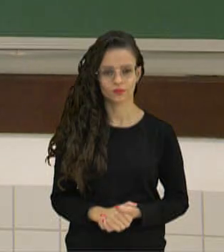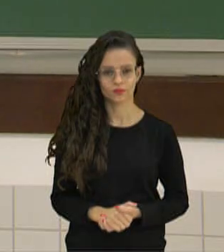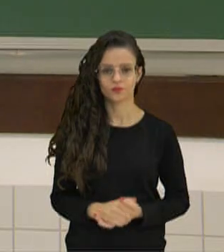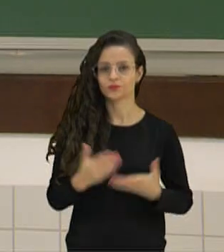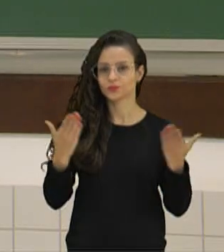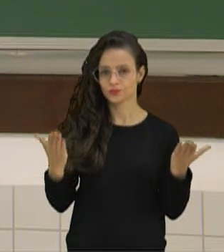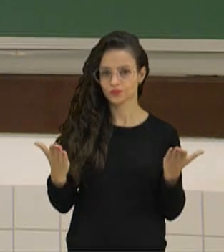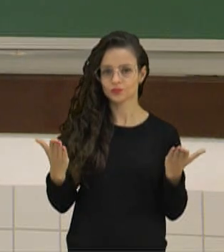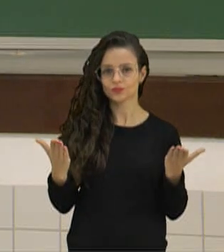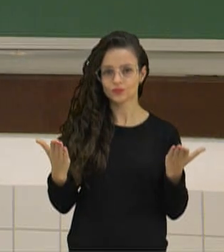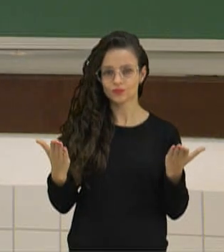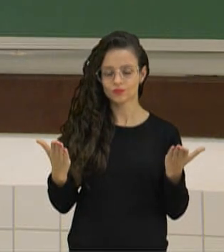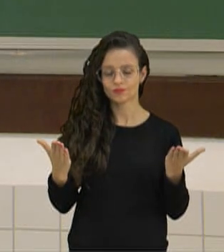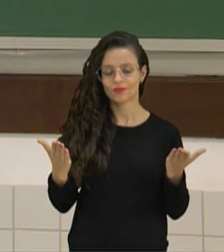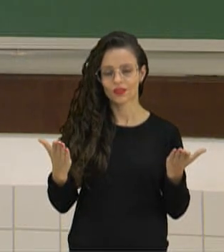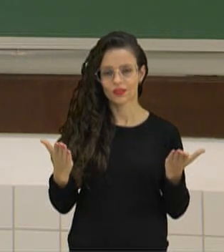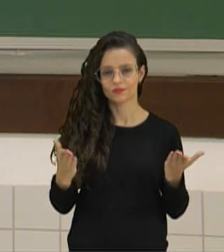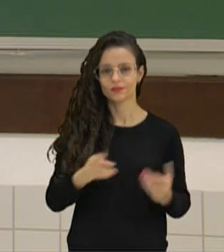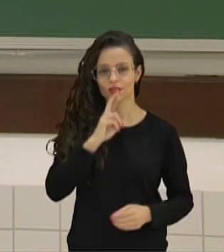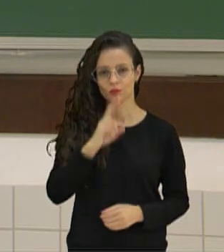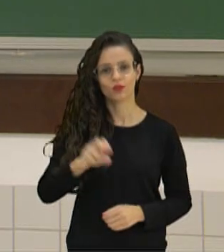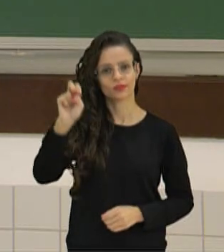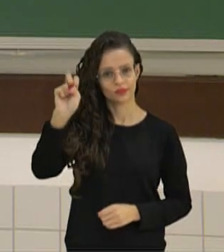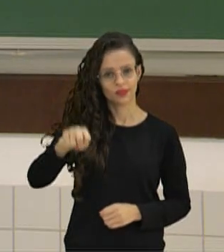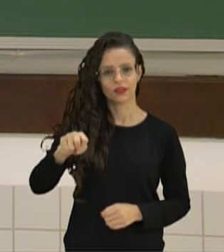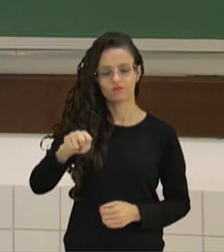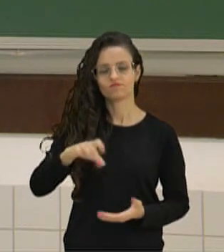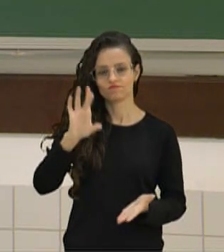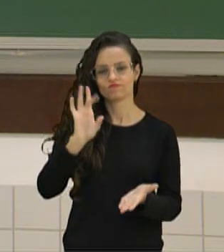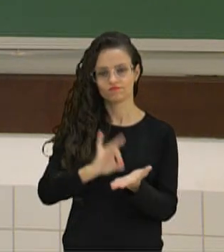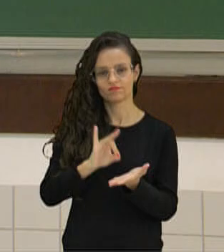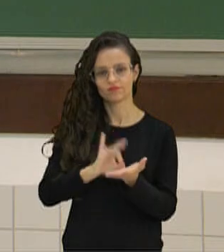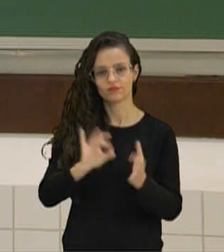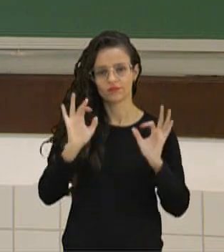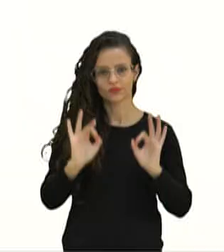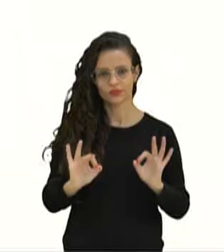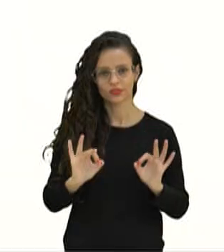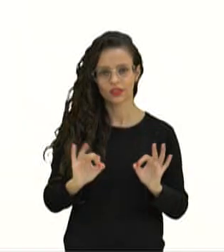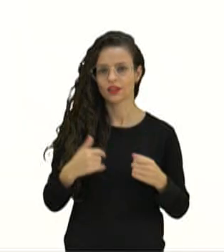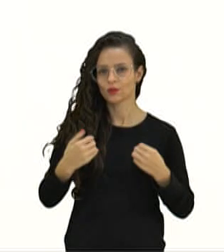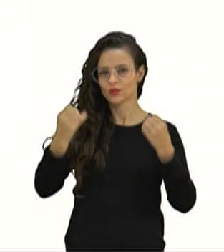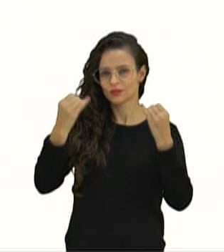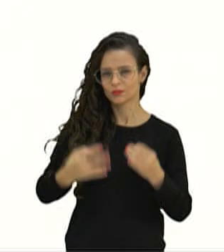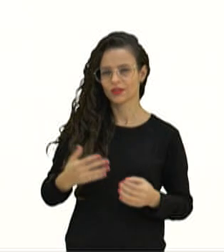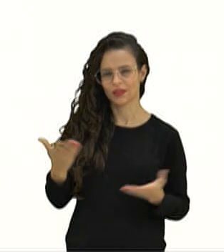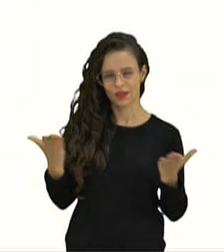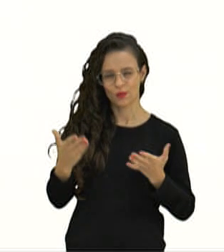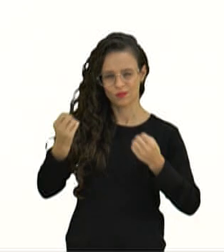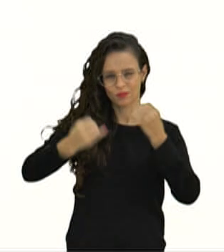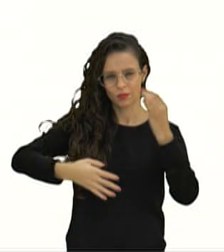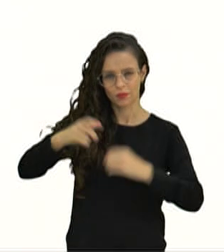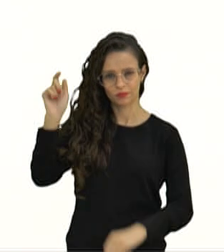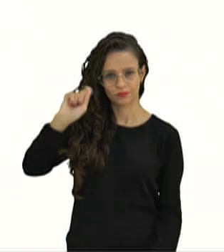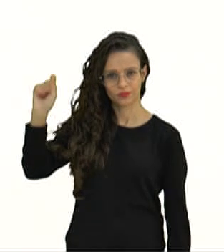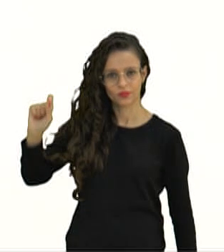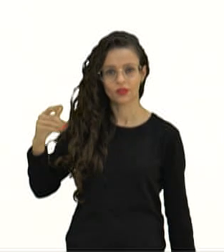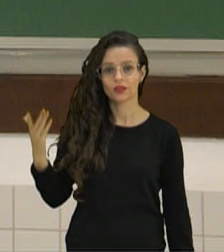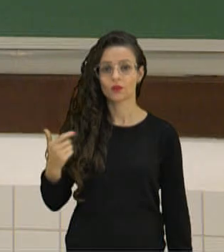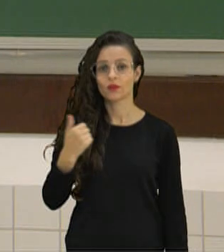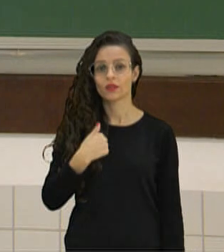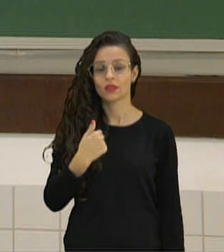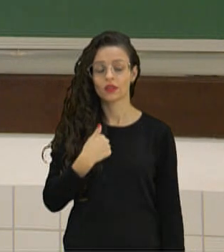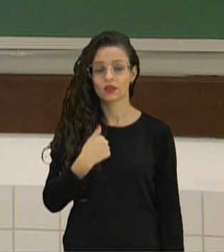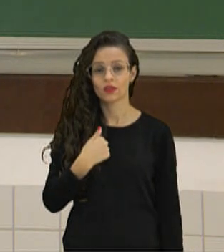Aí, pessoal, quem respondeu sim, a afirmação está correta, foi o que eu acabei de explicar no quadro ali. Pessoal, eu cometi